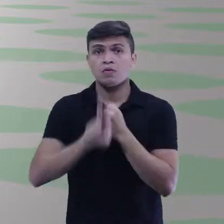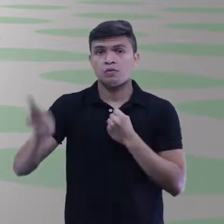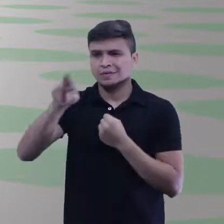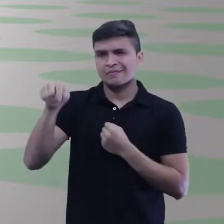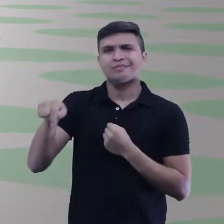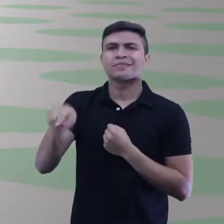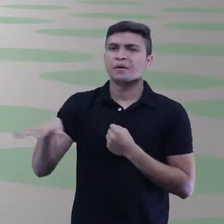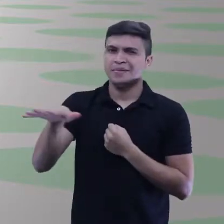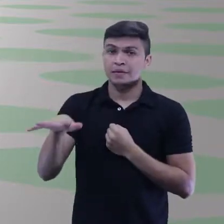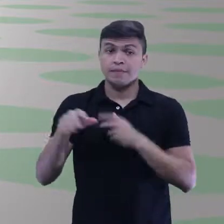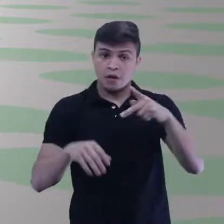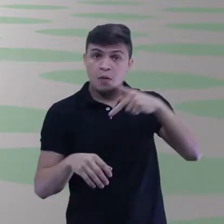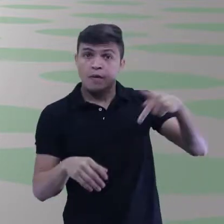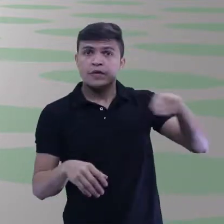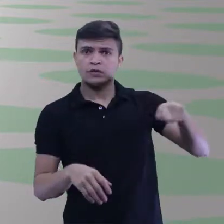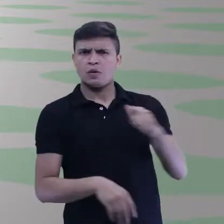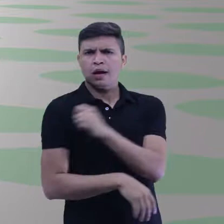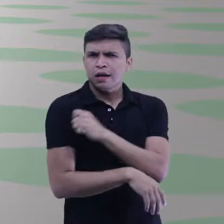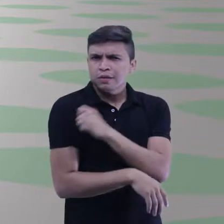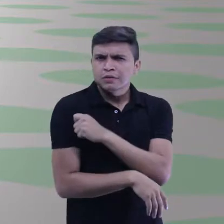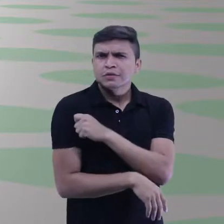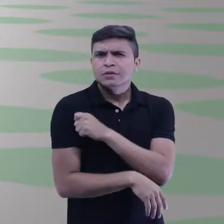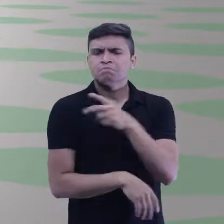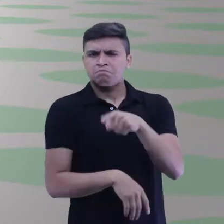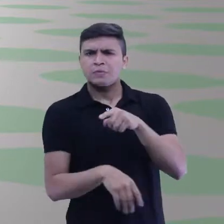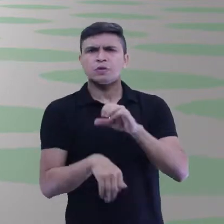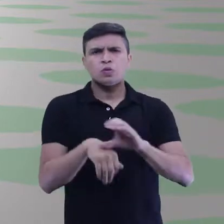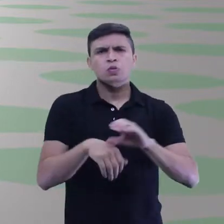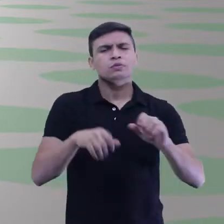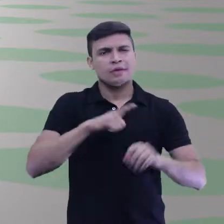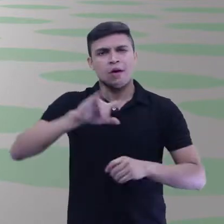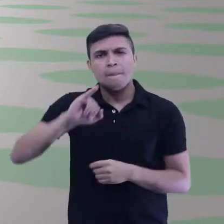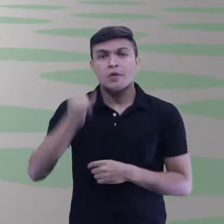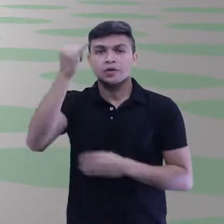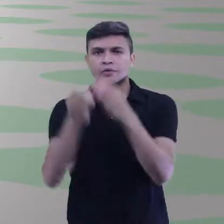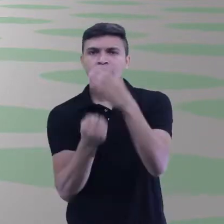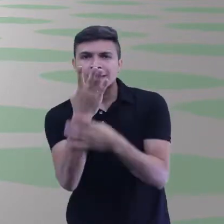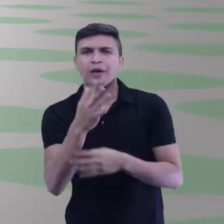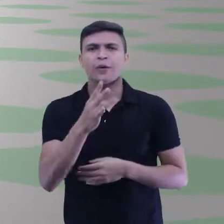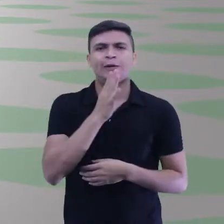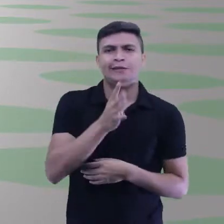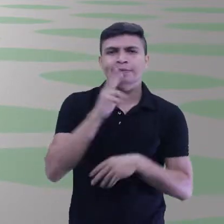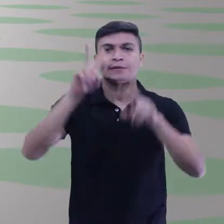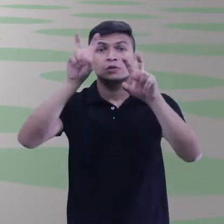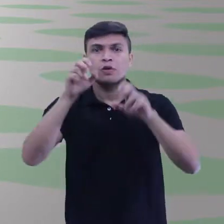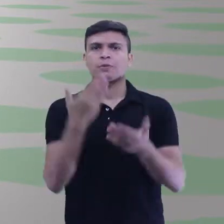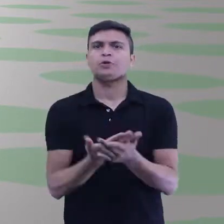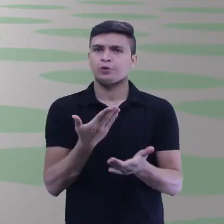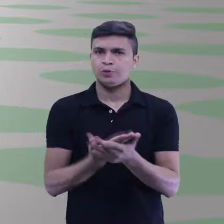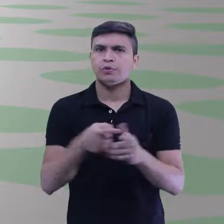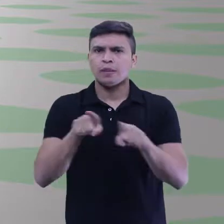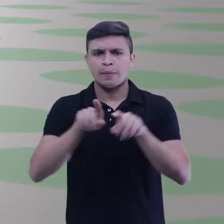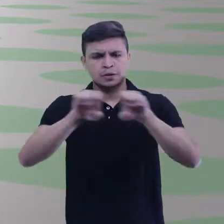ambiente, onde os professores cursistas terão a oportunidade de construir conhecimento sobre as temáticas abordadas,